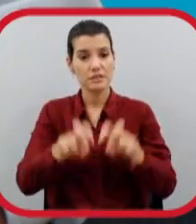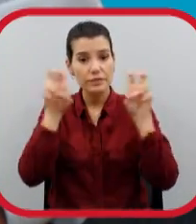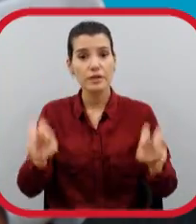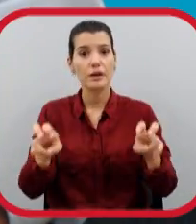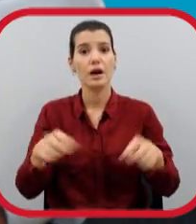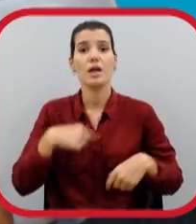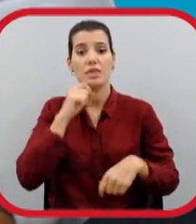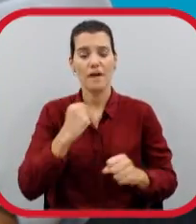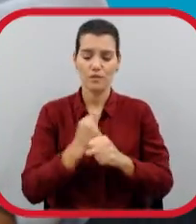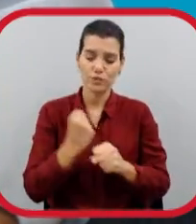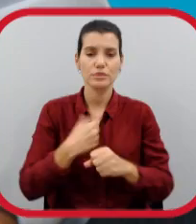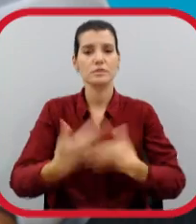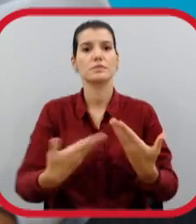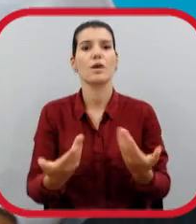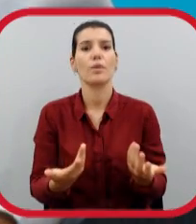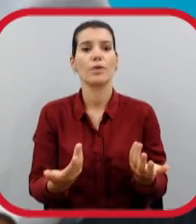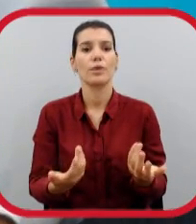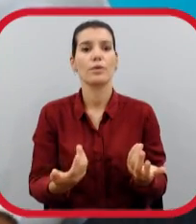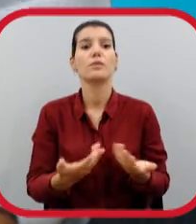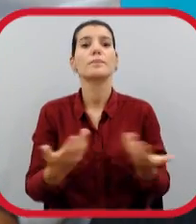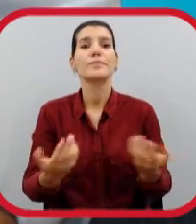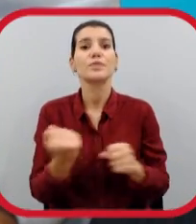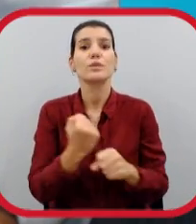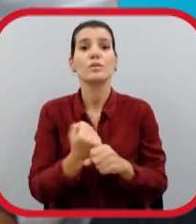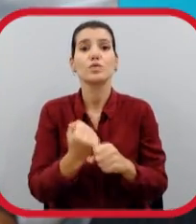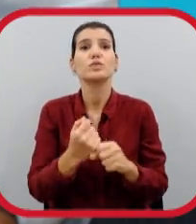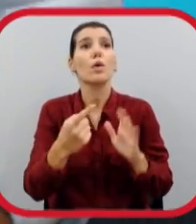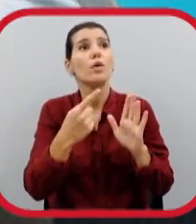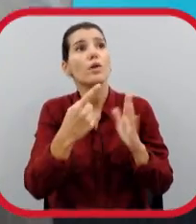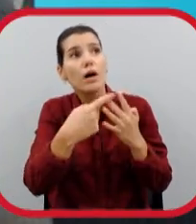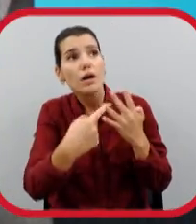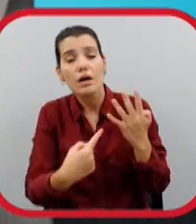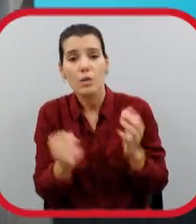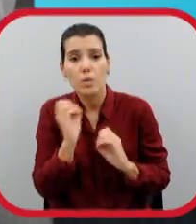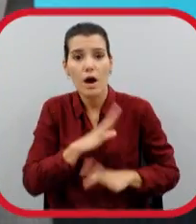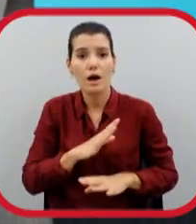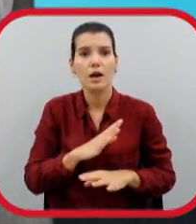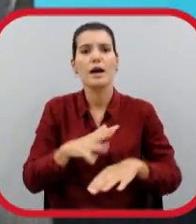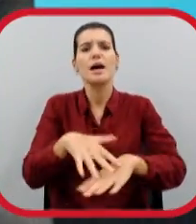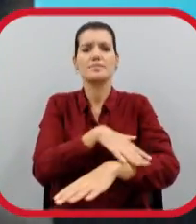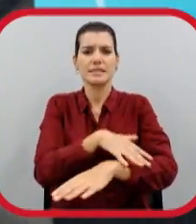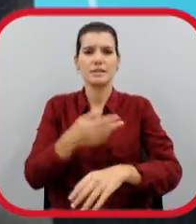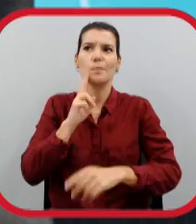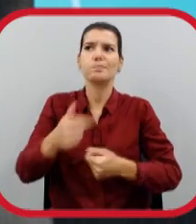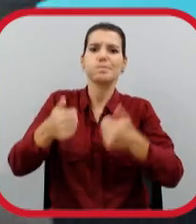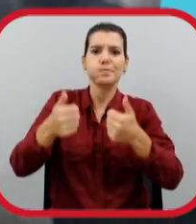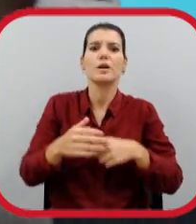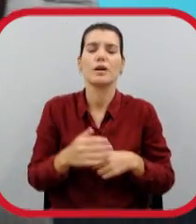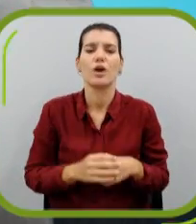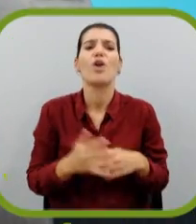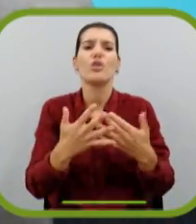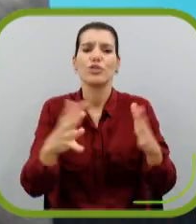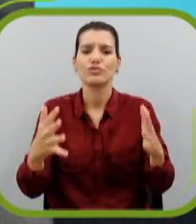demonstrar, tem que estar certificado para poder exercer aquela função. Os atributos da função não existem. Se formos aos conselhos